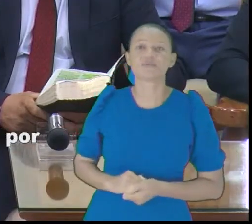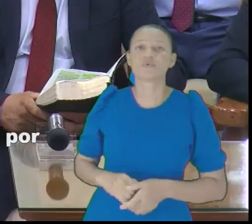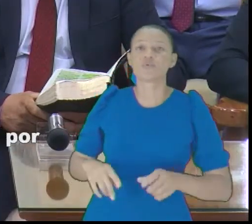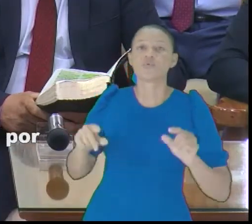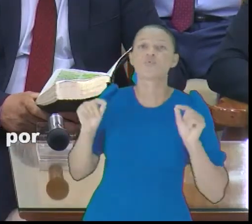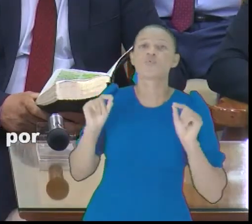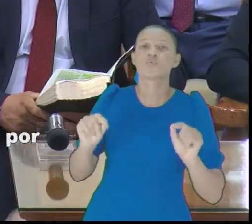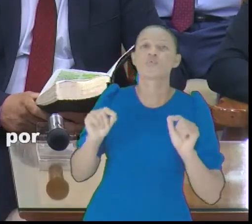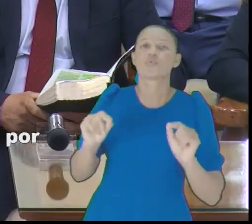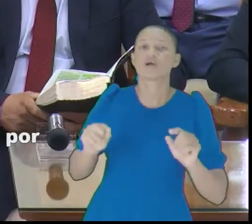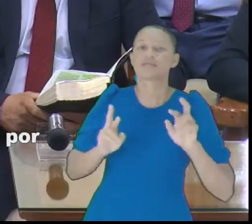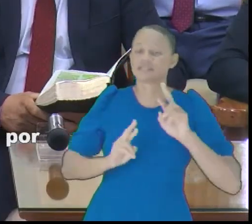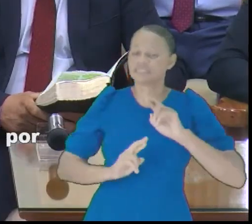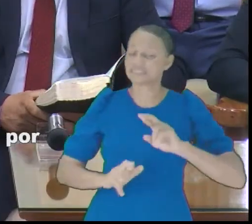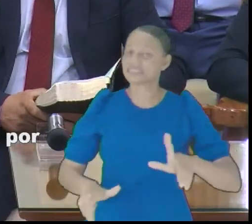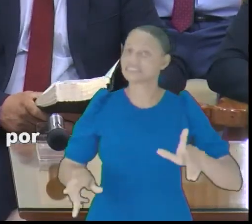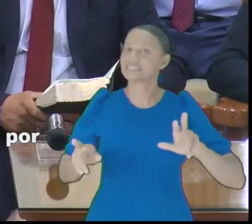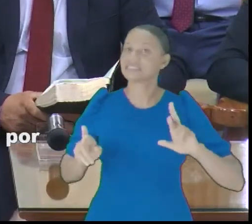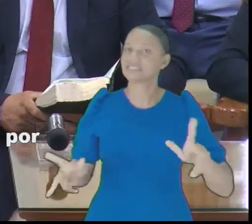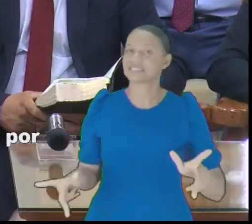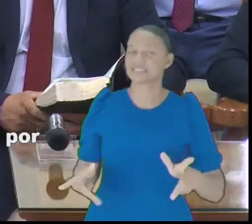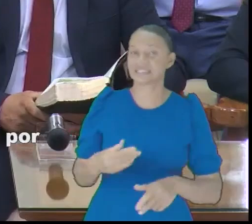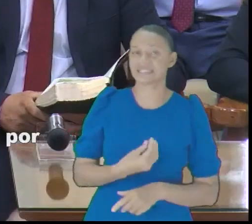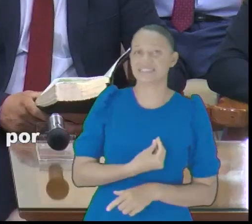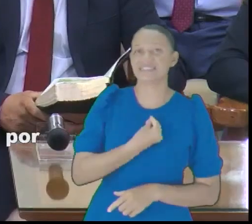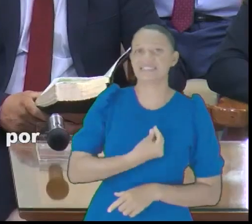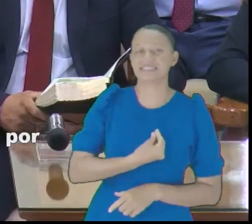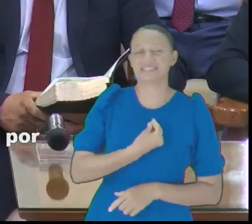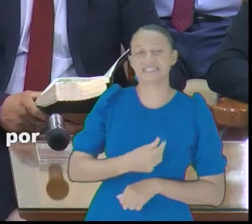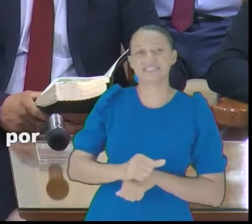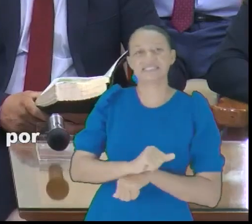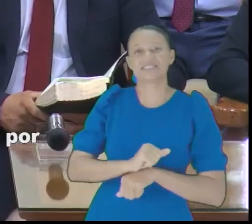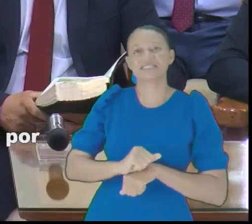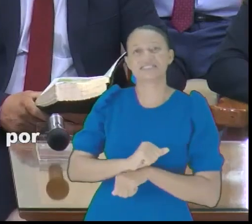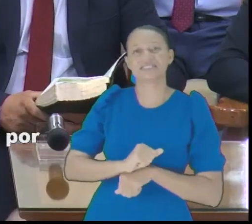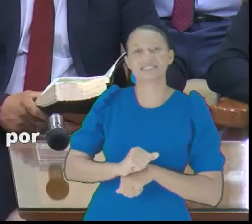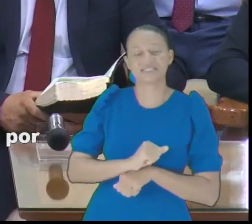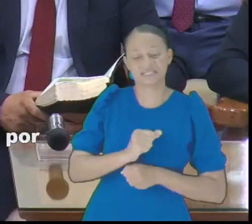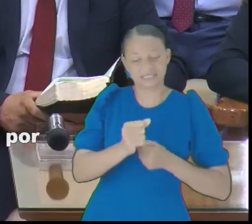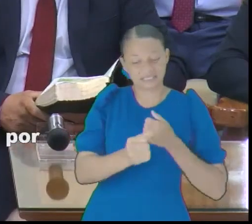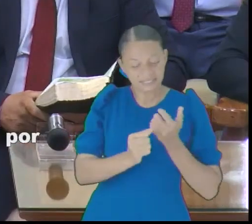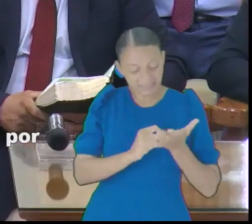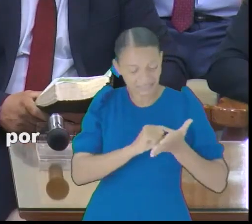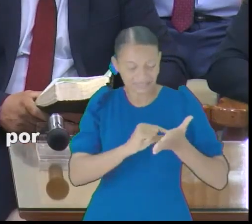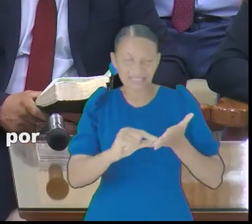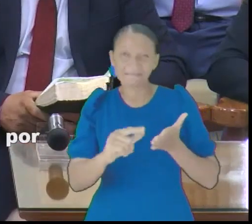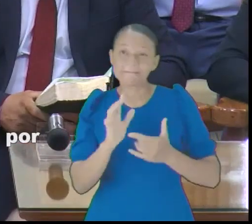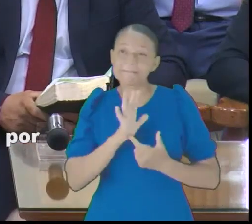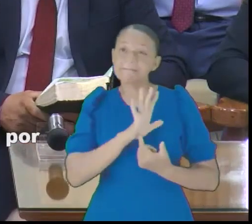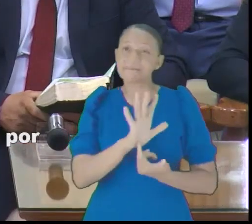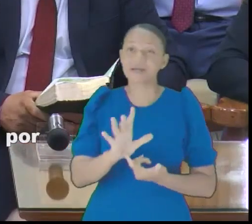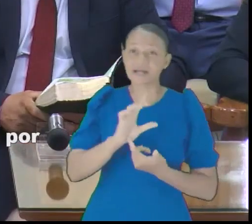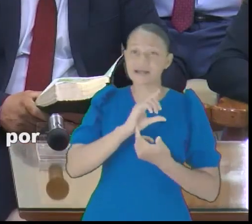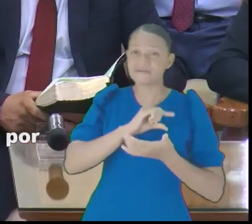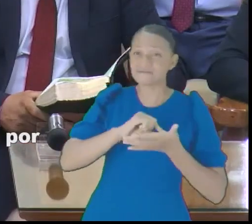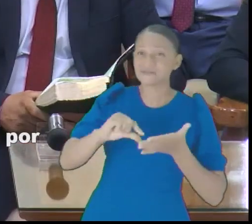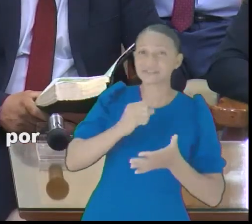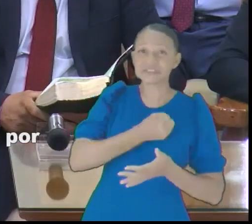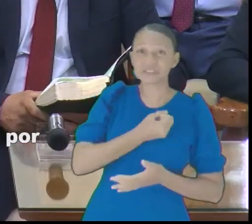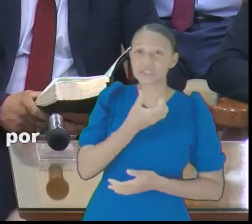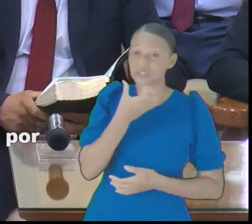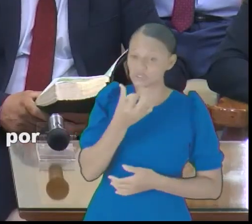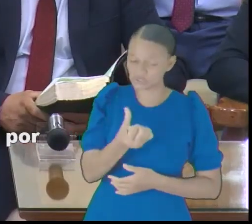faz diferença na vida de Abraão é o que diz o versículo 6. E